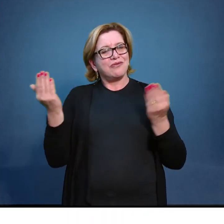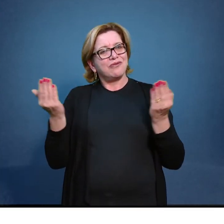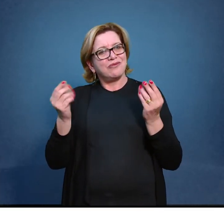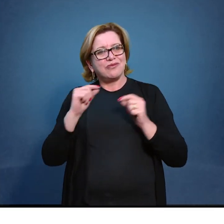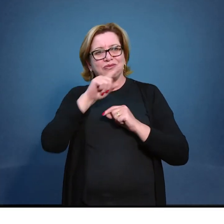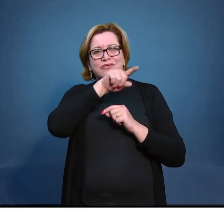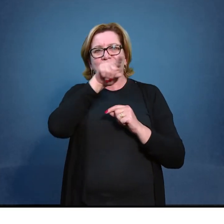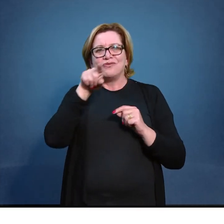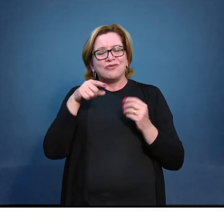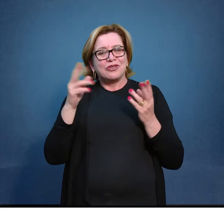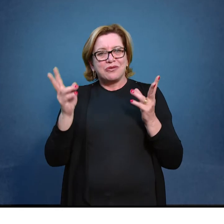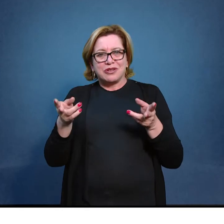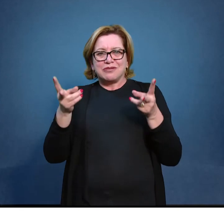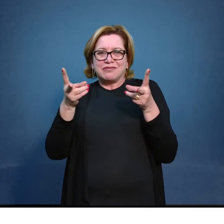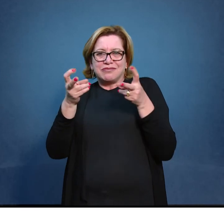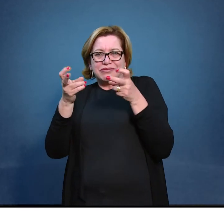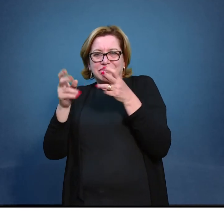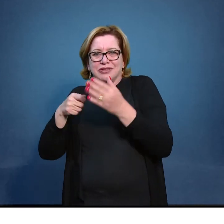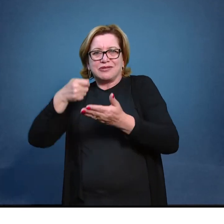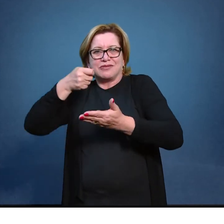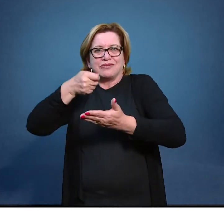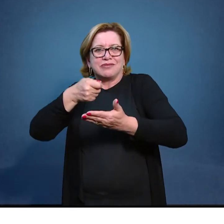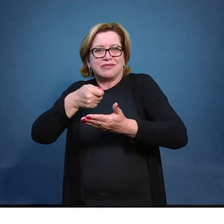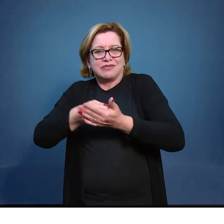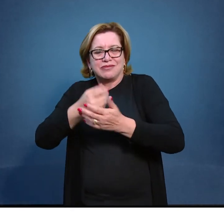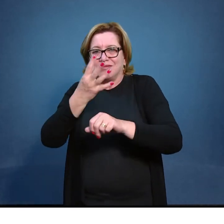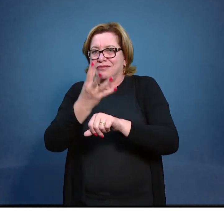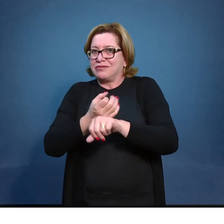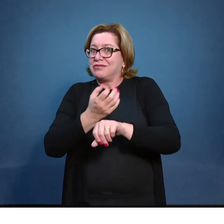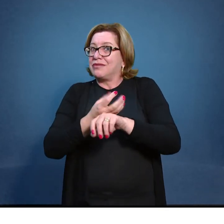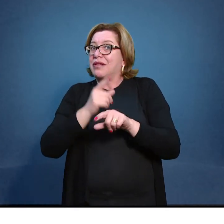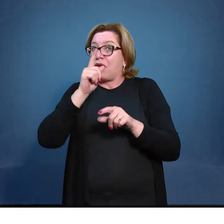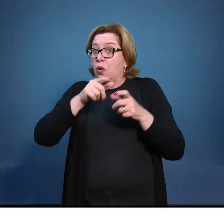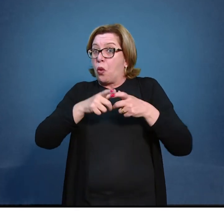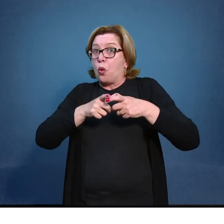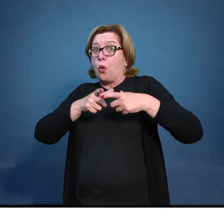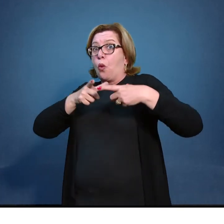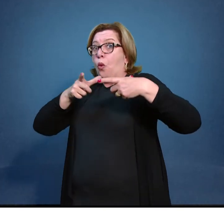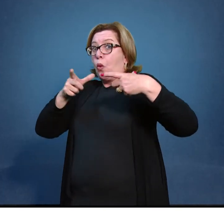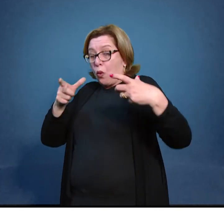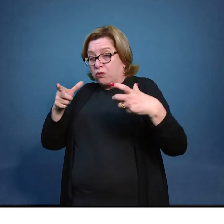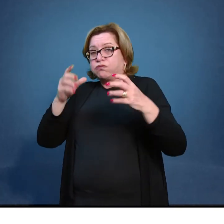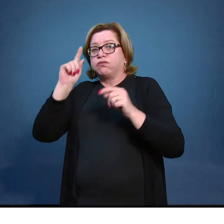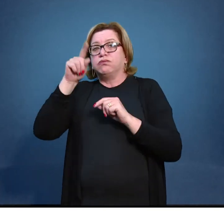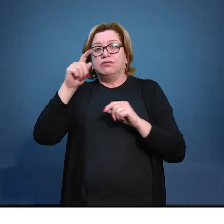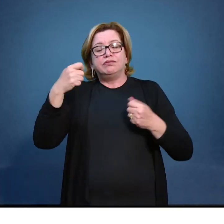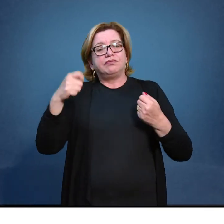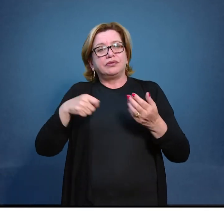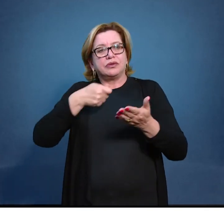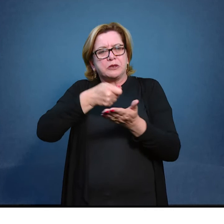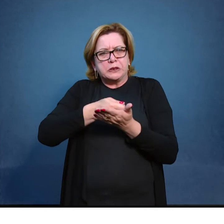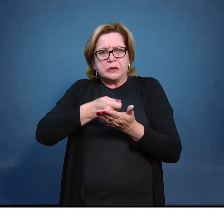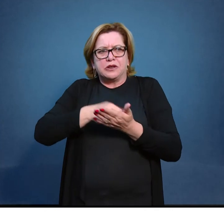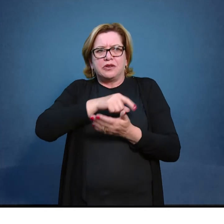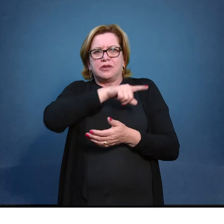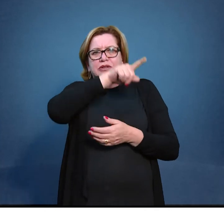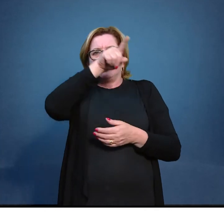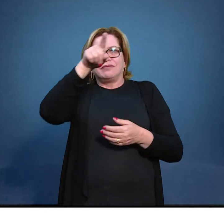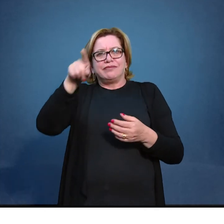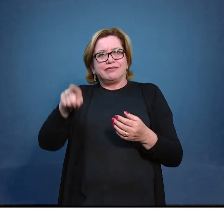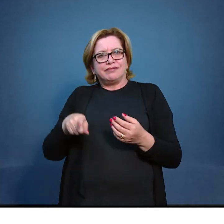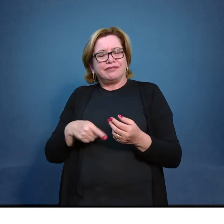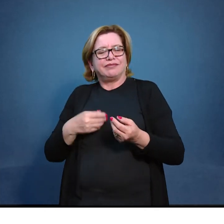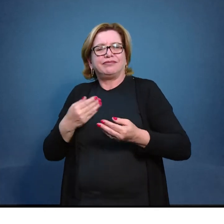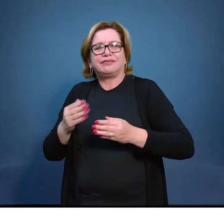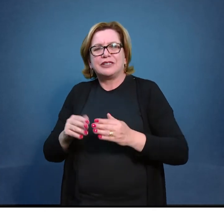ver, os aspectos ligados à obrigação tributária são bastante abrangentes. Então, exigem uma dedicação muito